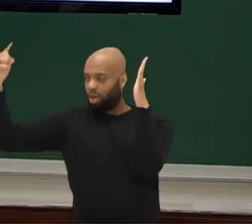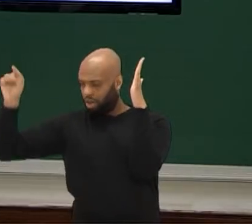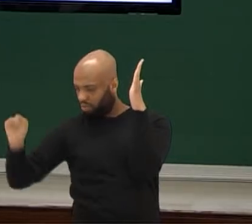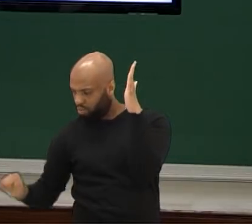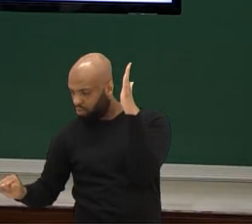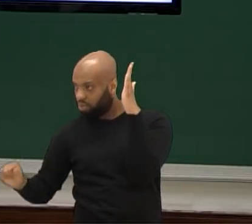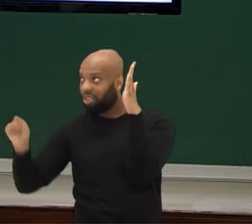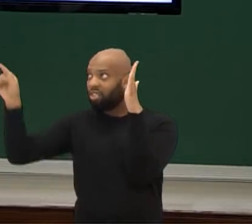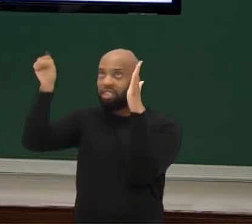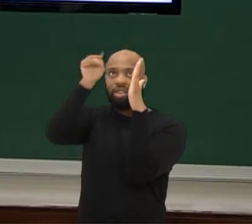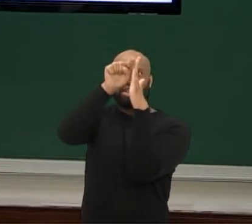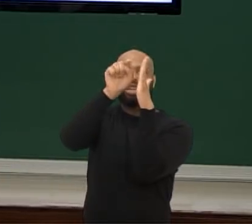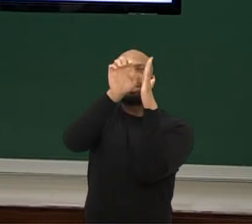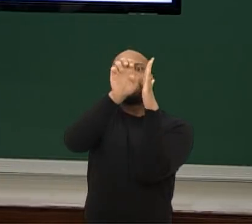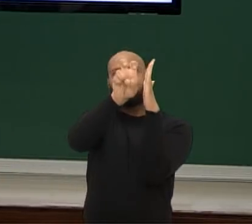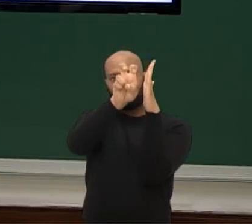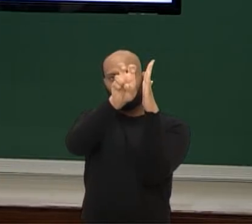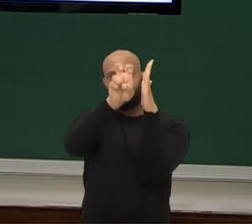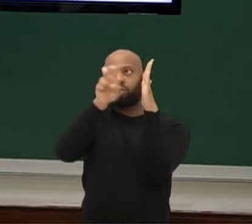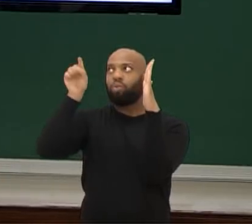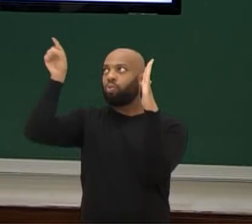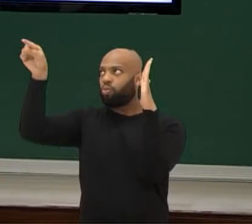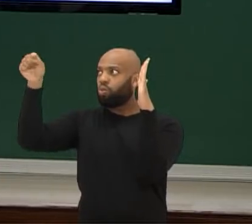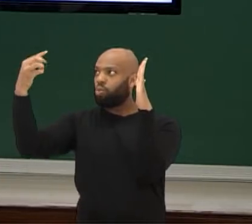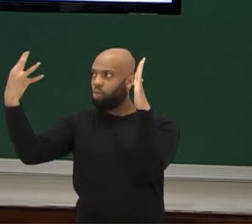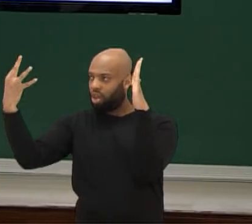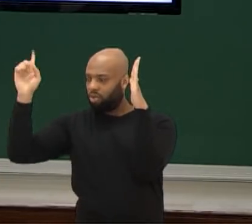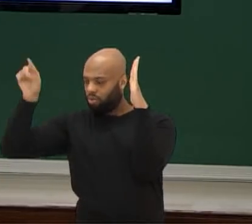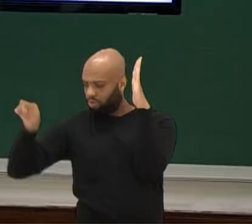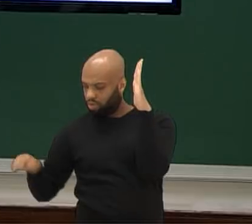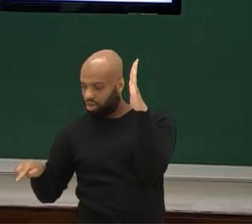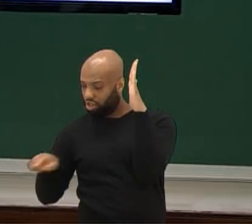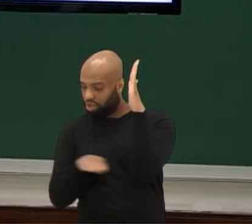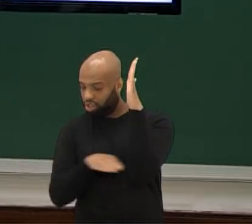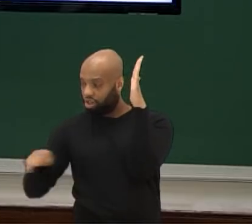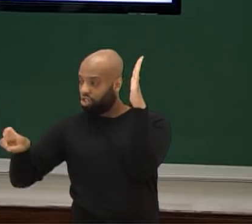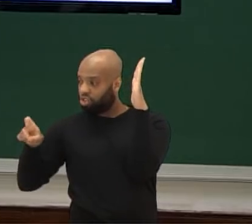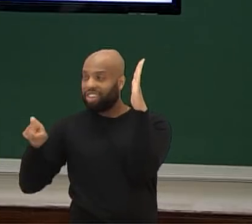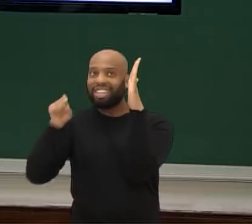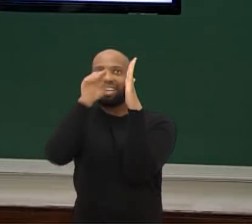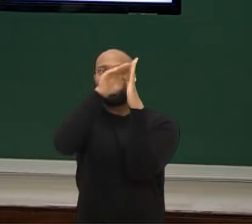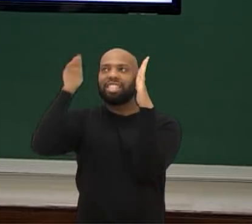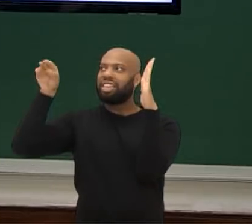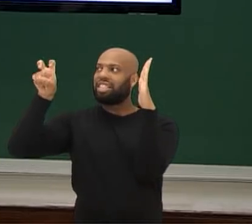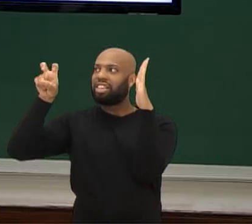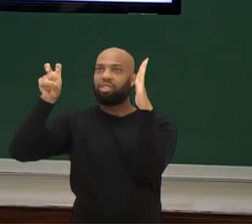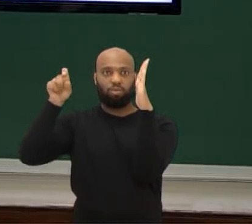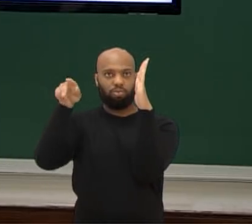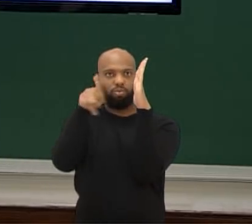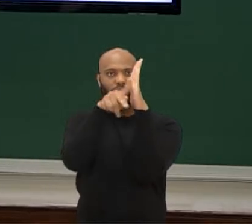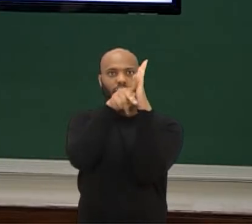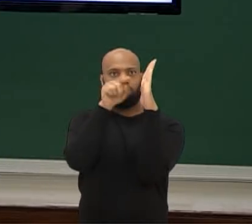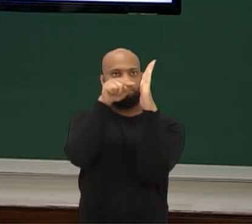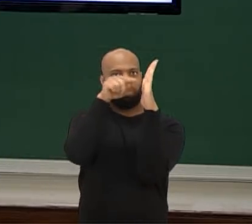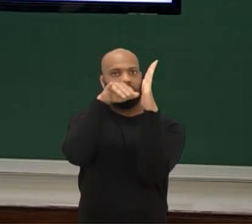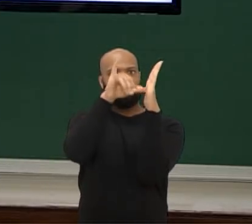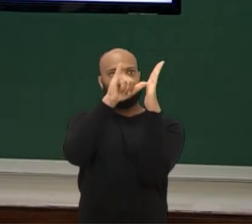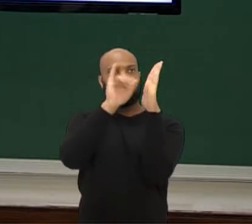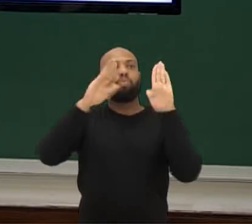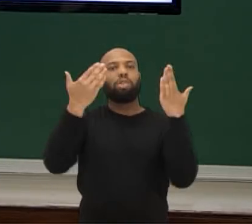5. 4 do eixo X e 5 do eixo Y. O seu reflexo com relação ao eixo